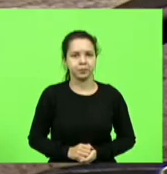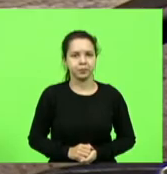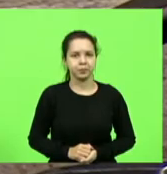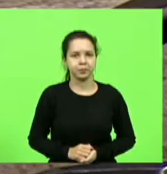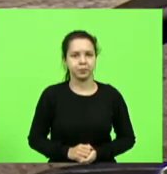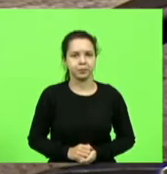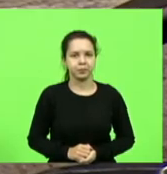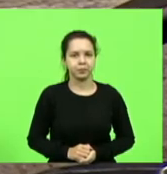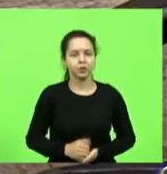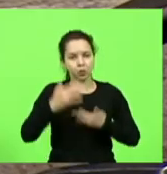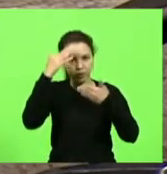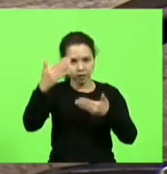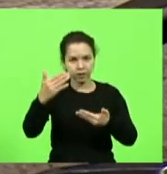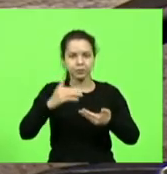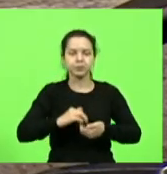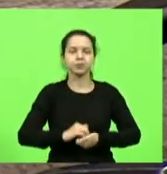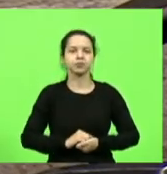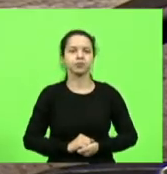Obrigado.